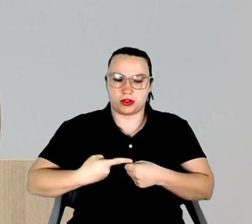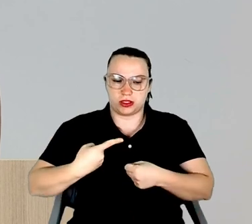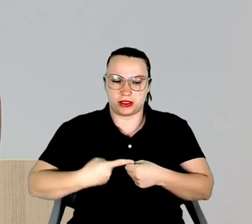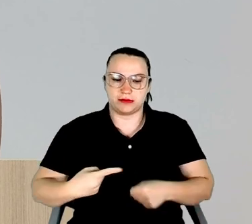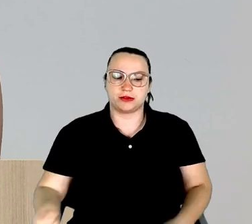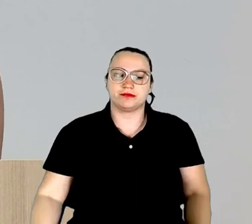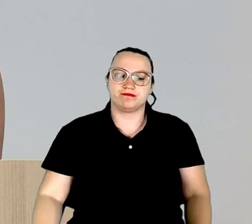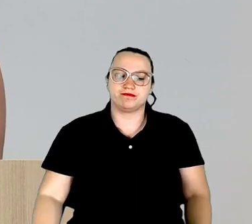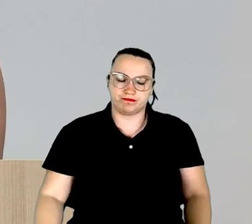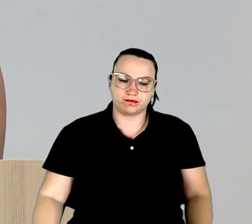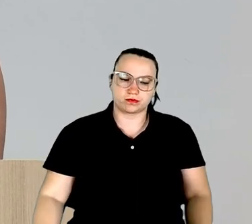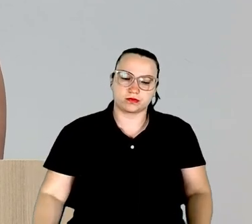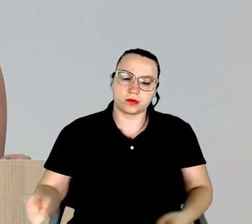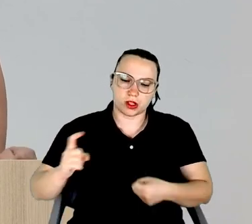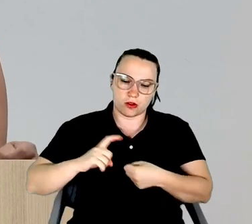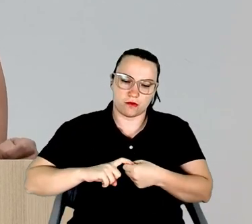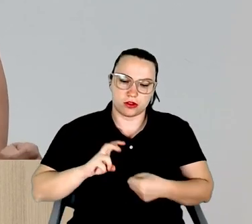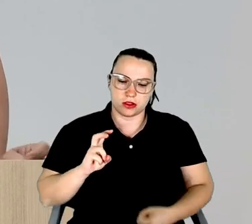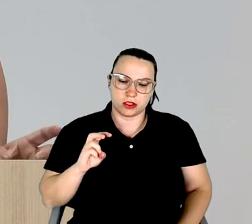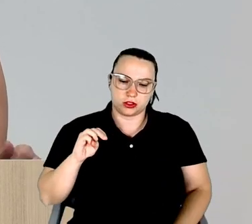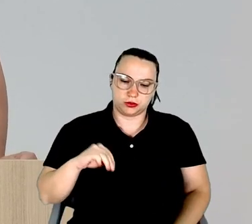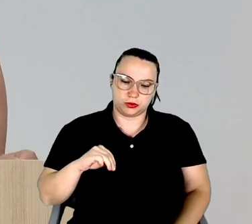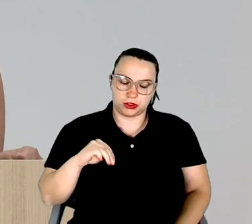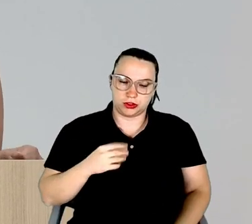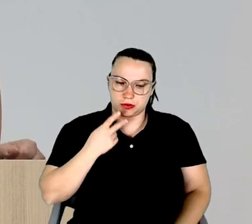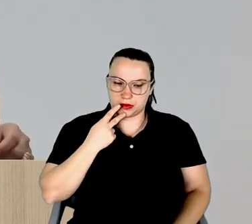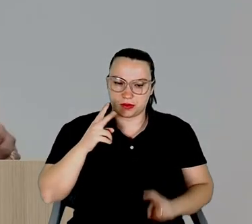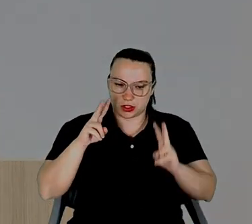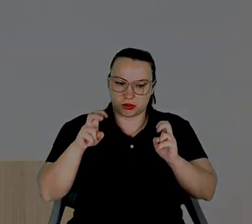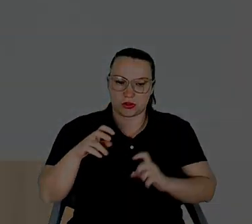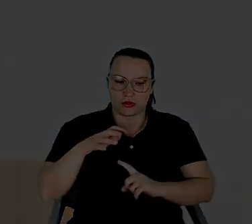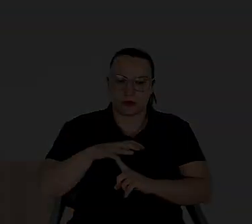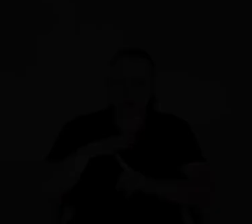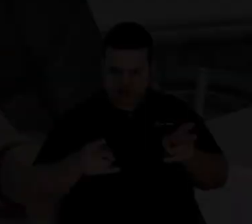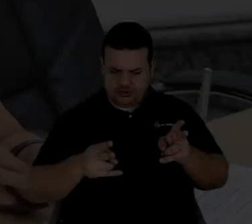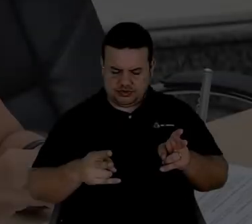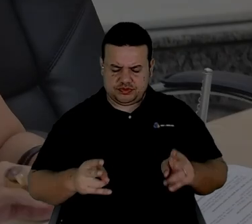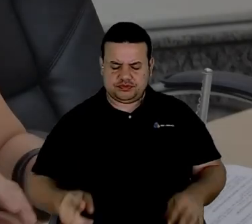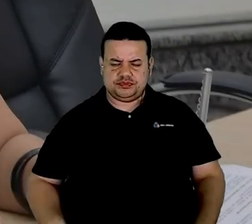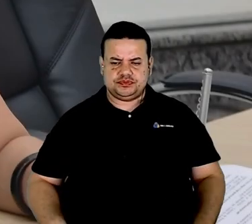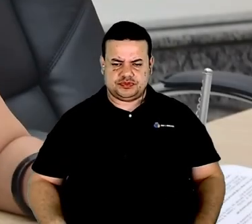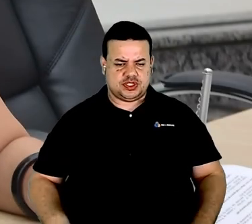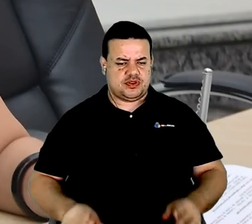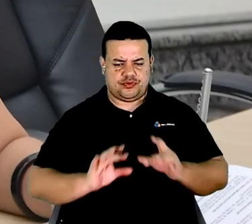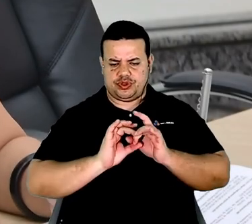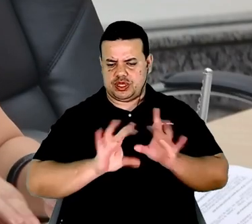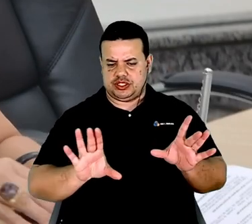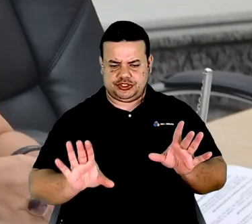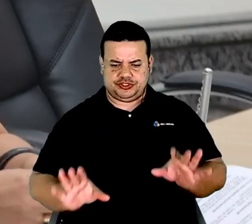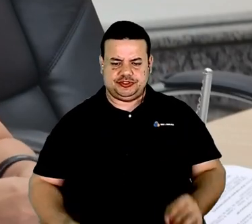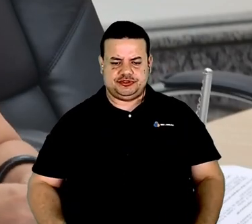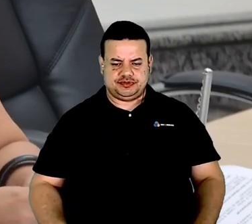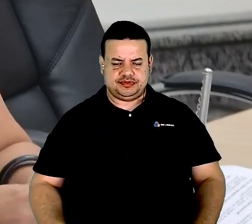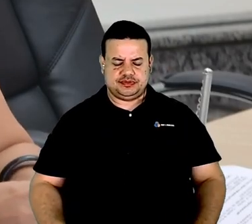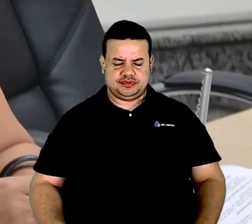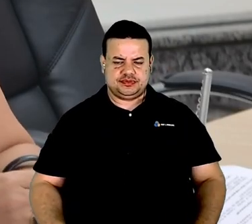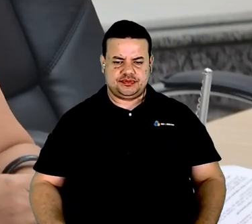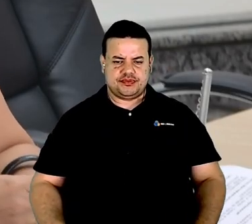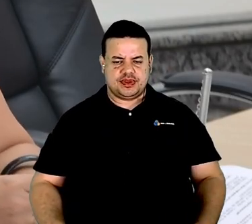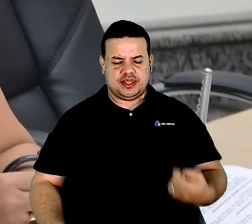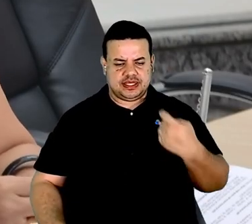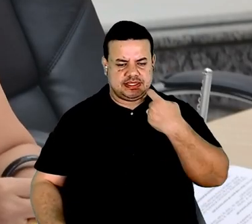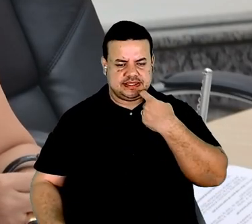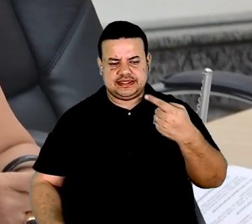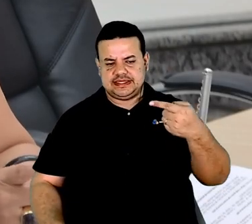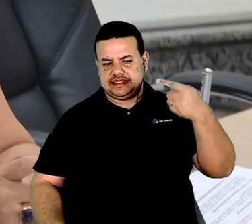Eu volto nos 5 minutos para falar sobre a feira mercadológica. Obrigada. Na última sexta-feira, nós tivemos